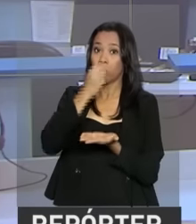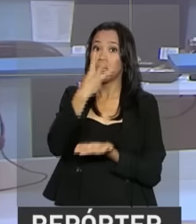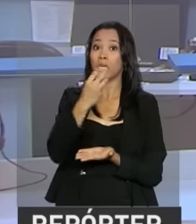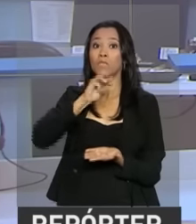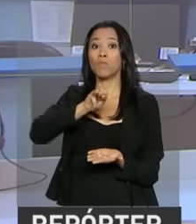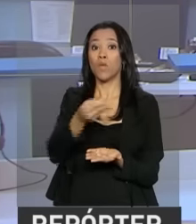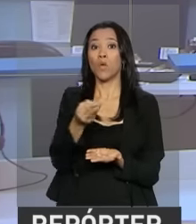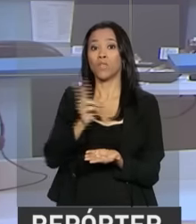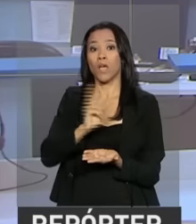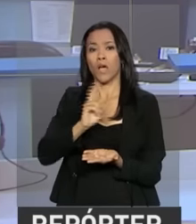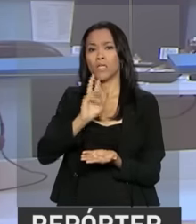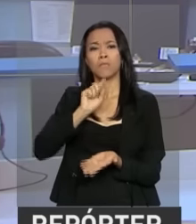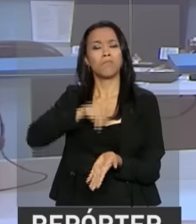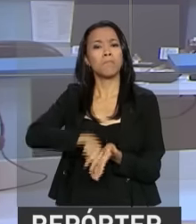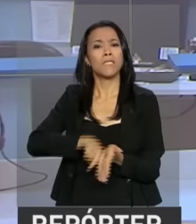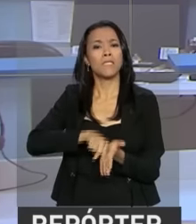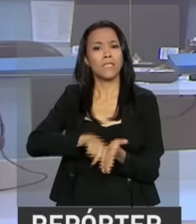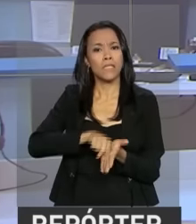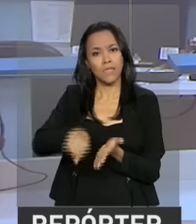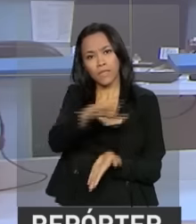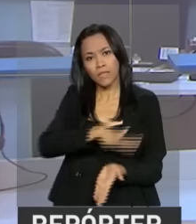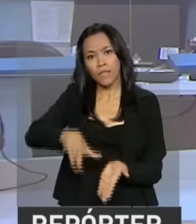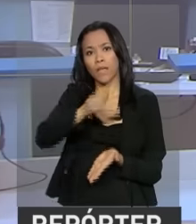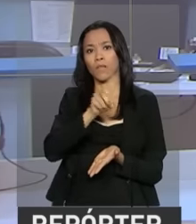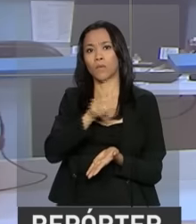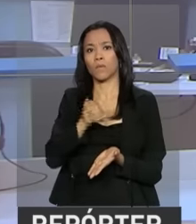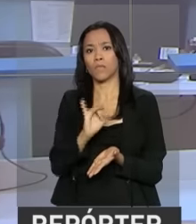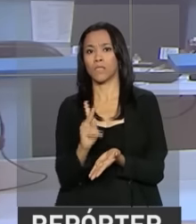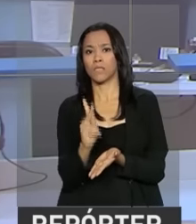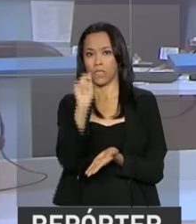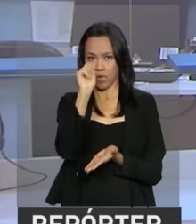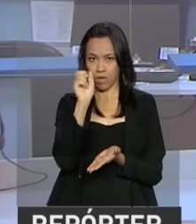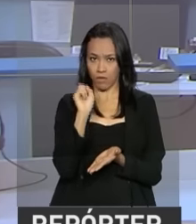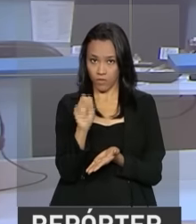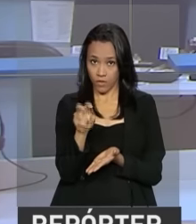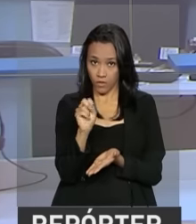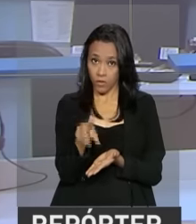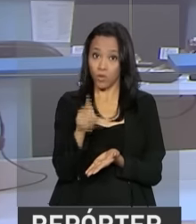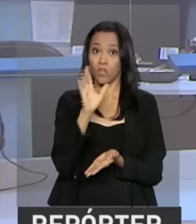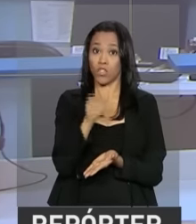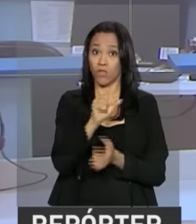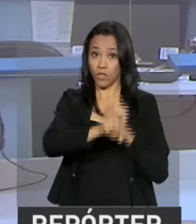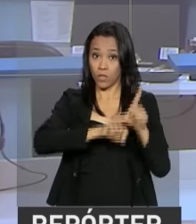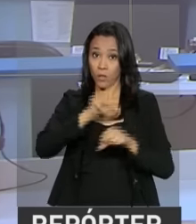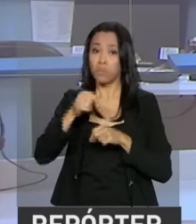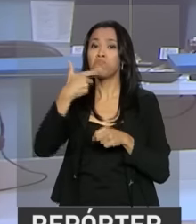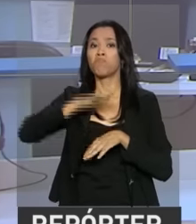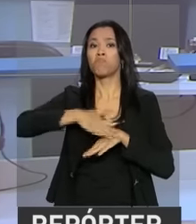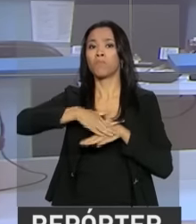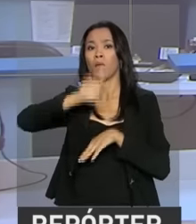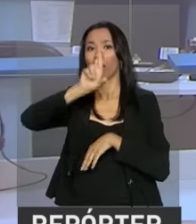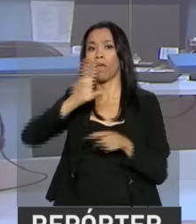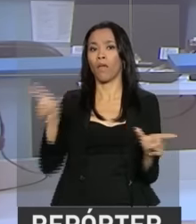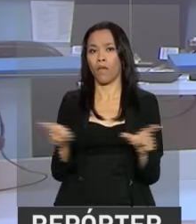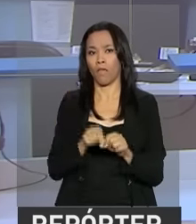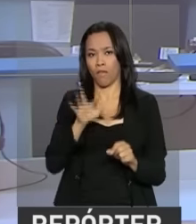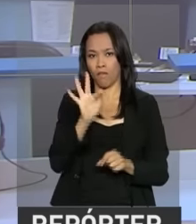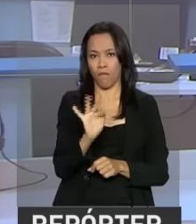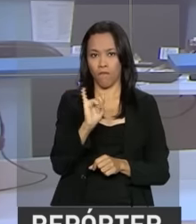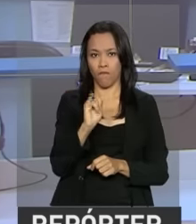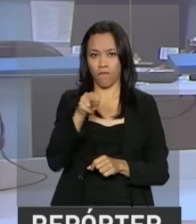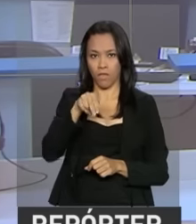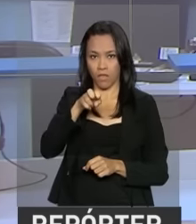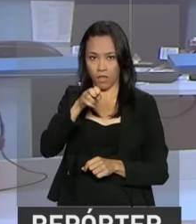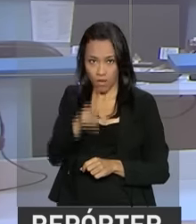para pesquisa sobre o zic vírus As instituições foram selecionadas pela nep que é a financiadora de estudos e